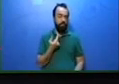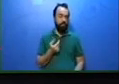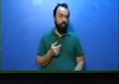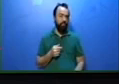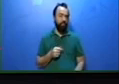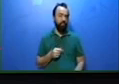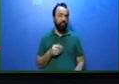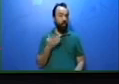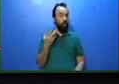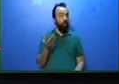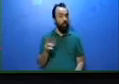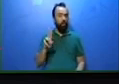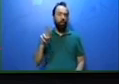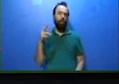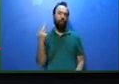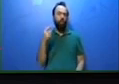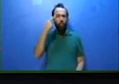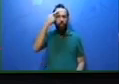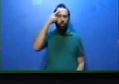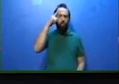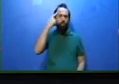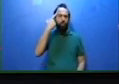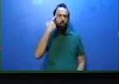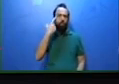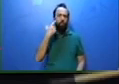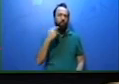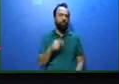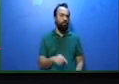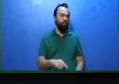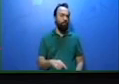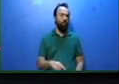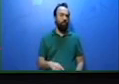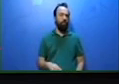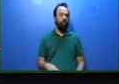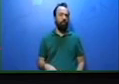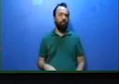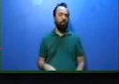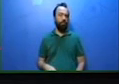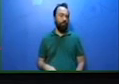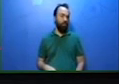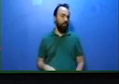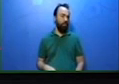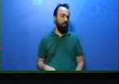um suor, se estiver caindo, as gotinhas é um suor.